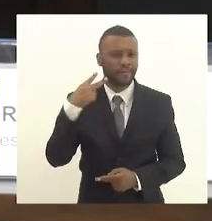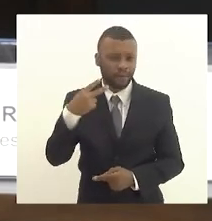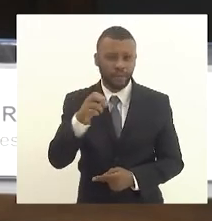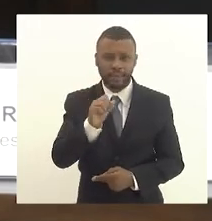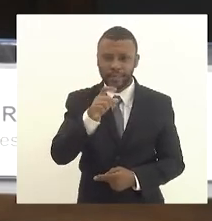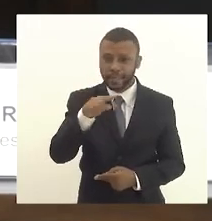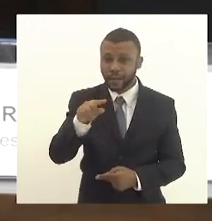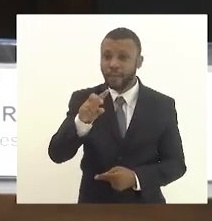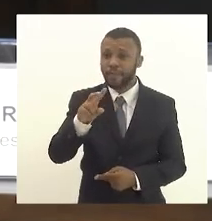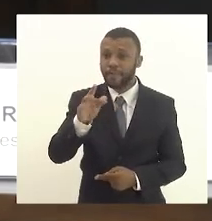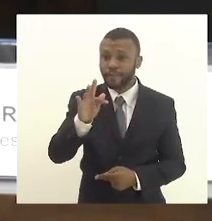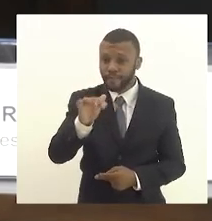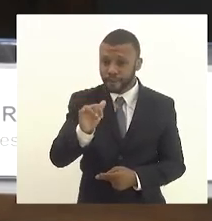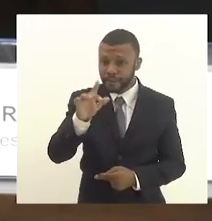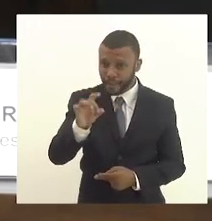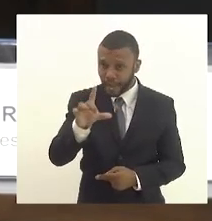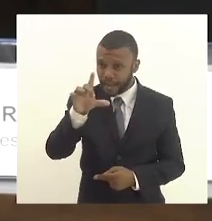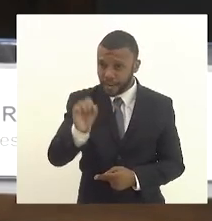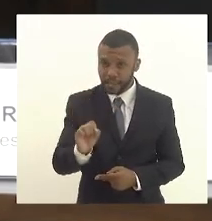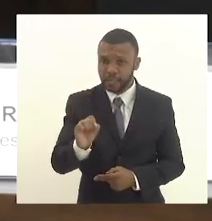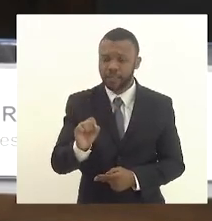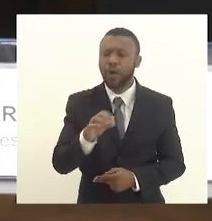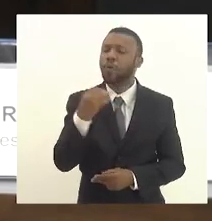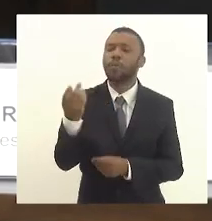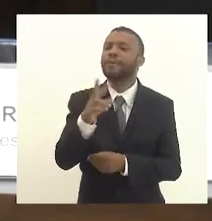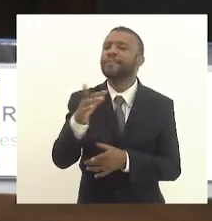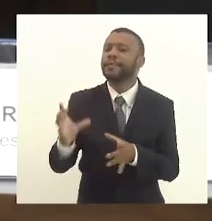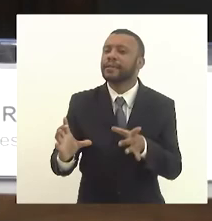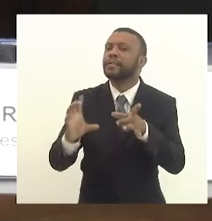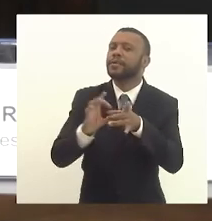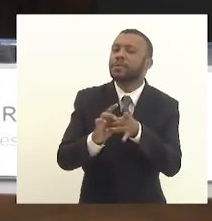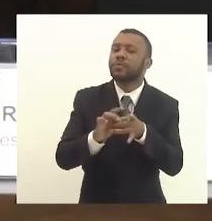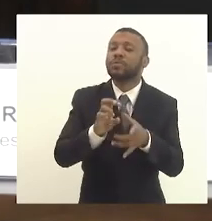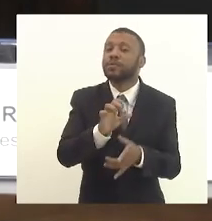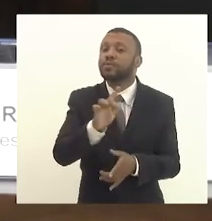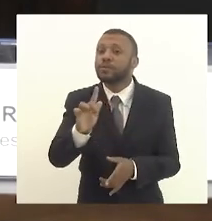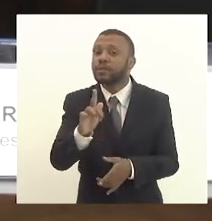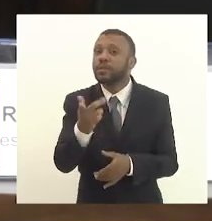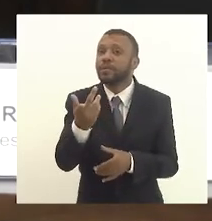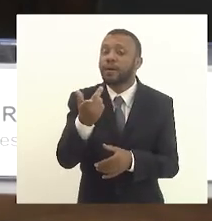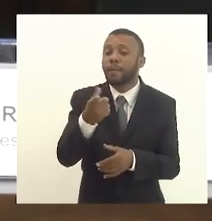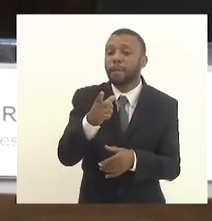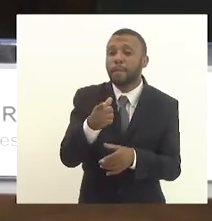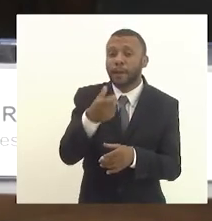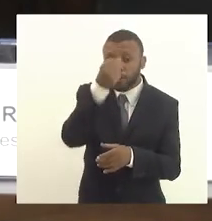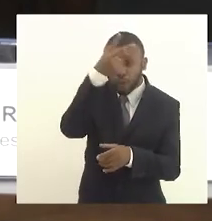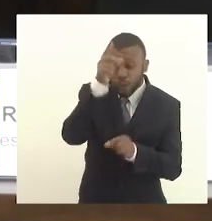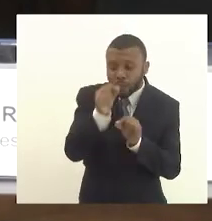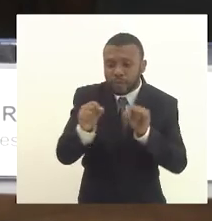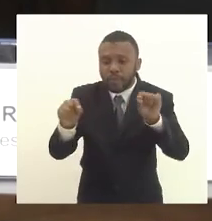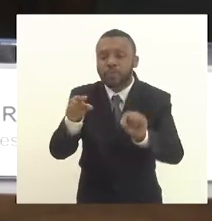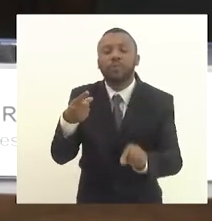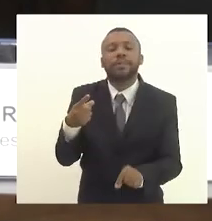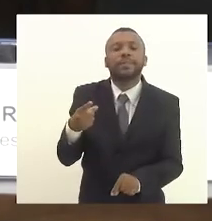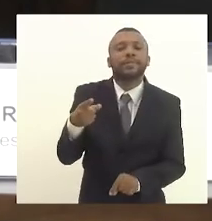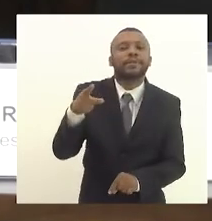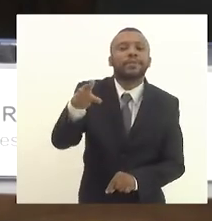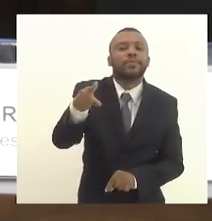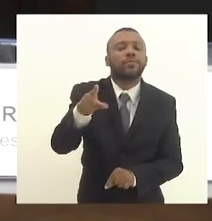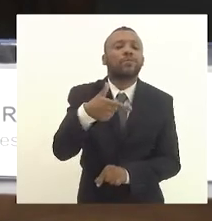do 4G para o 5G nos municípios do interior do Estado. Ok? Por favor,